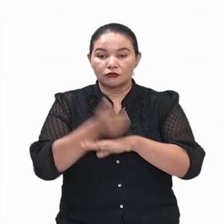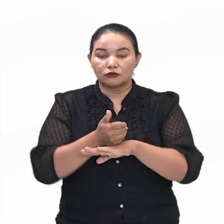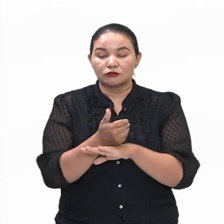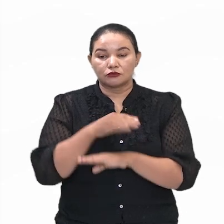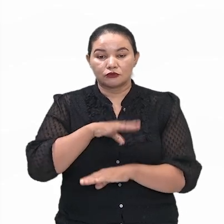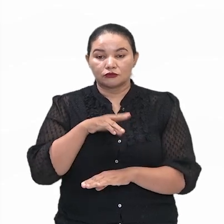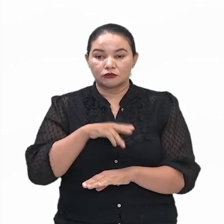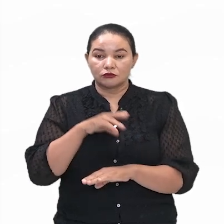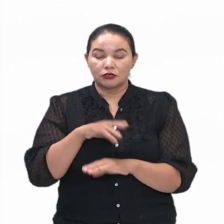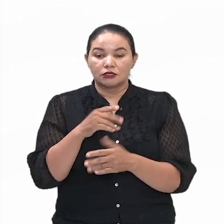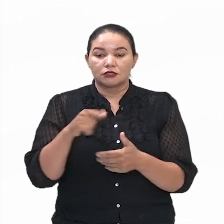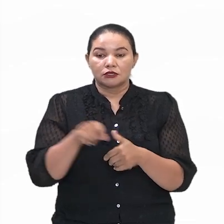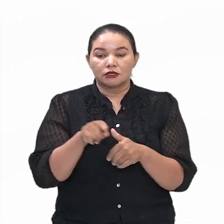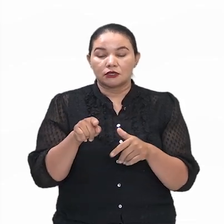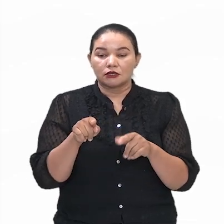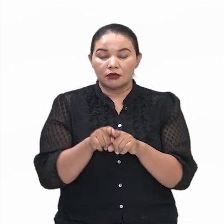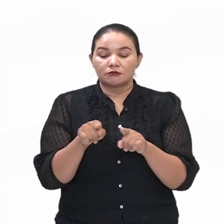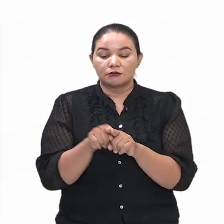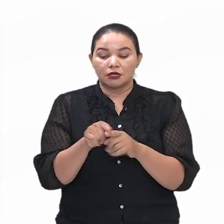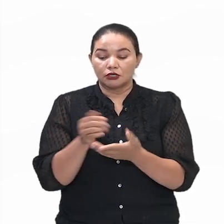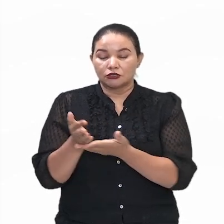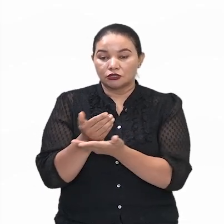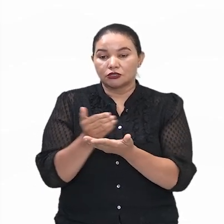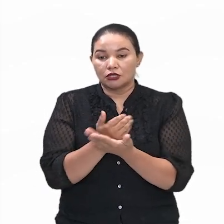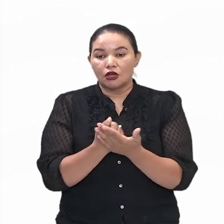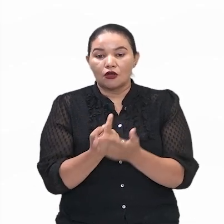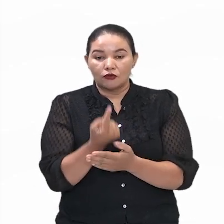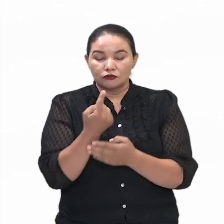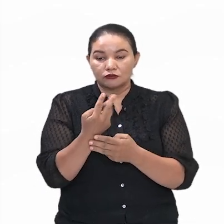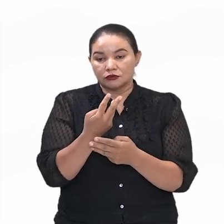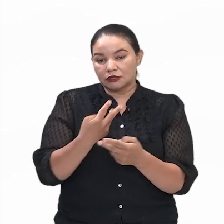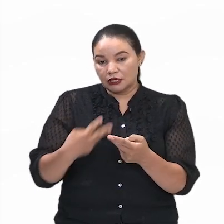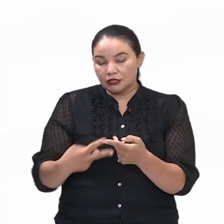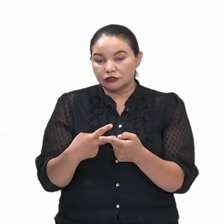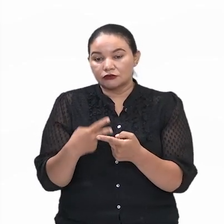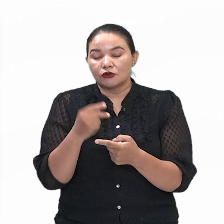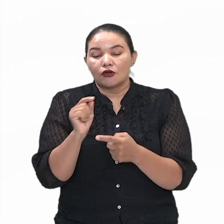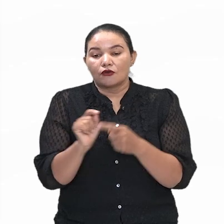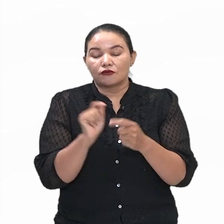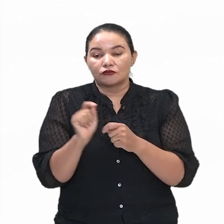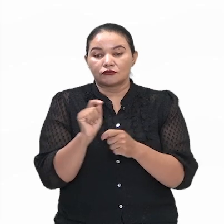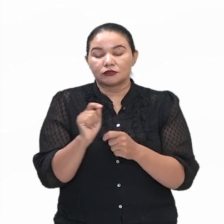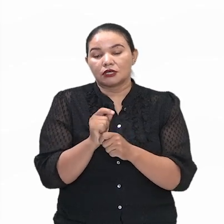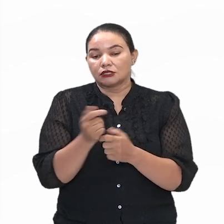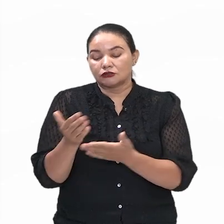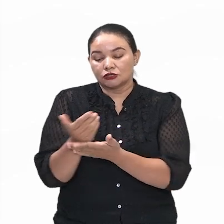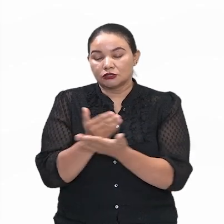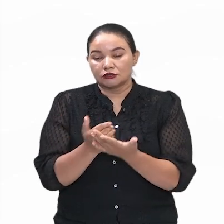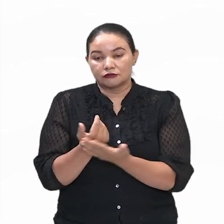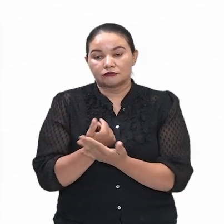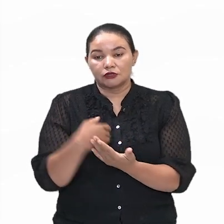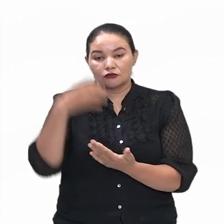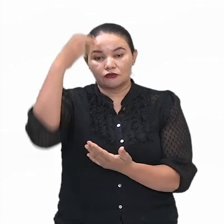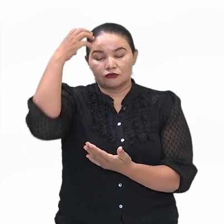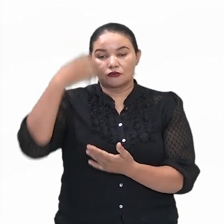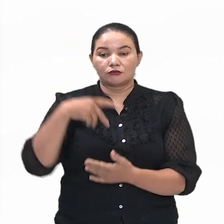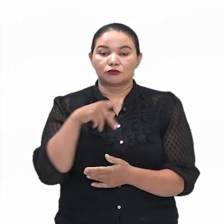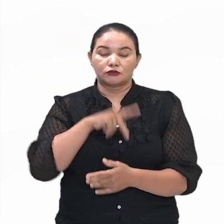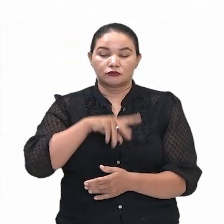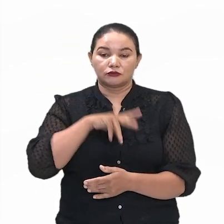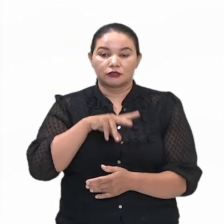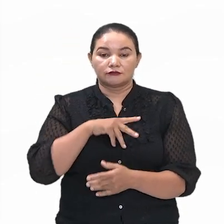americanas, era entregue para a coroa portuguesa. Então, além de ser um local aqui de